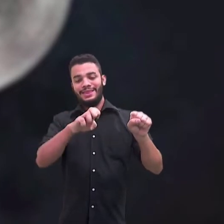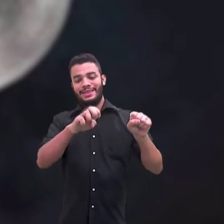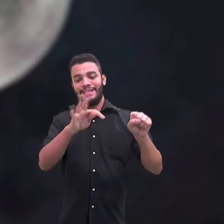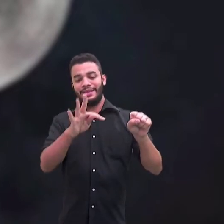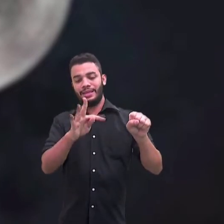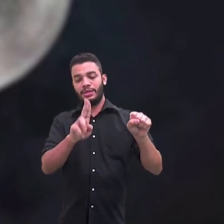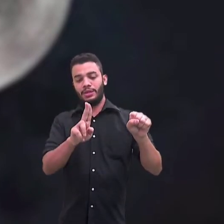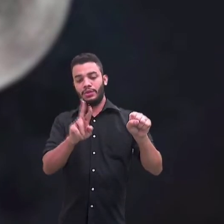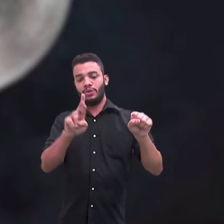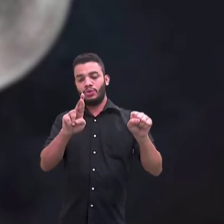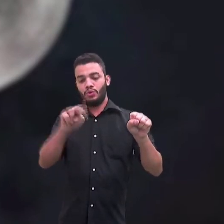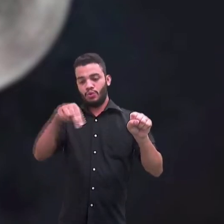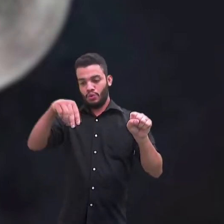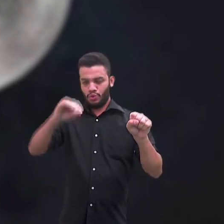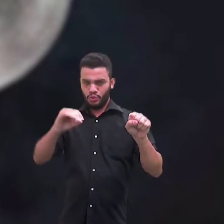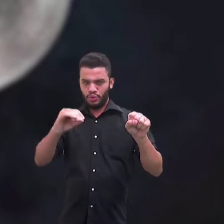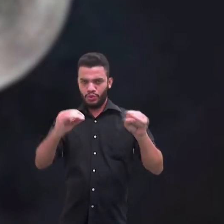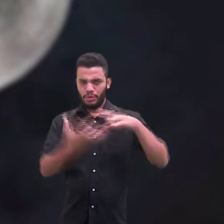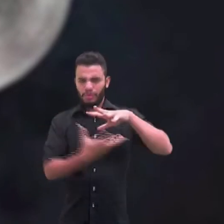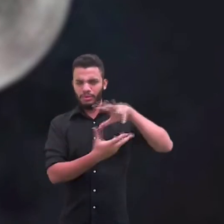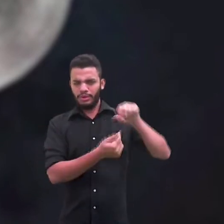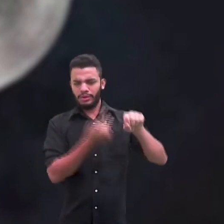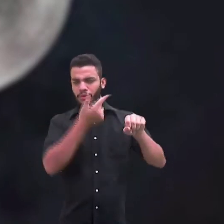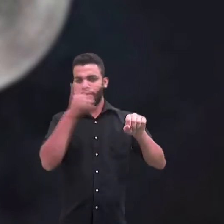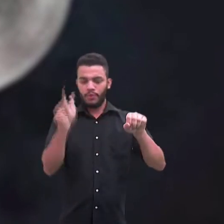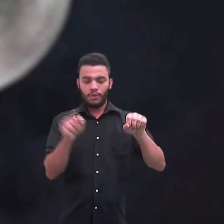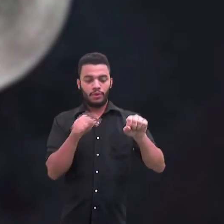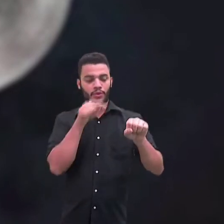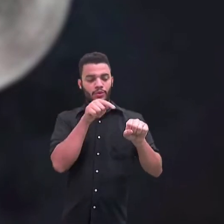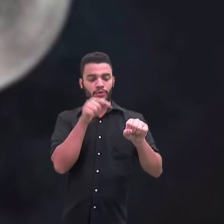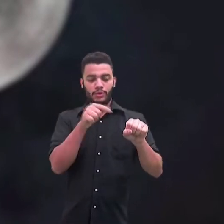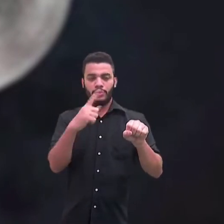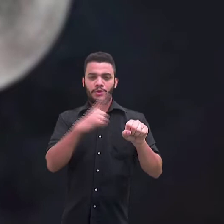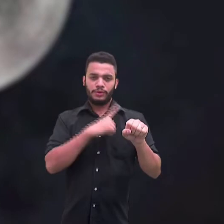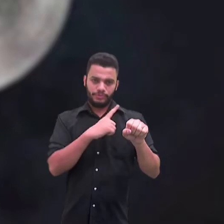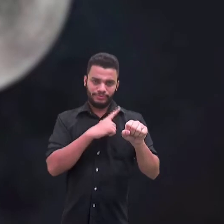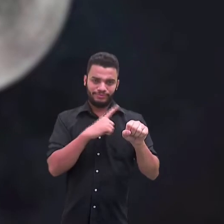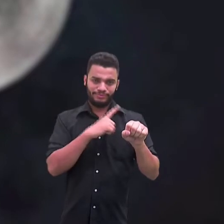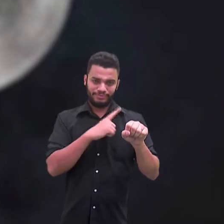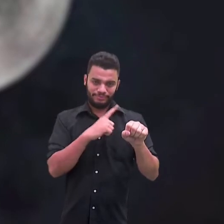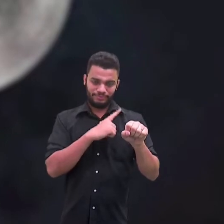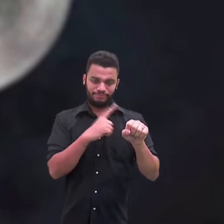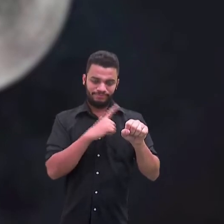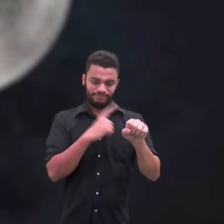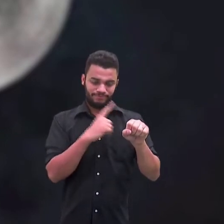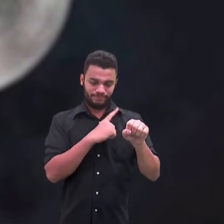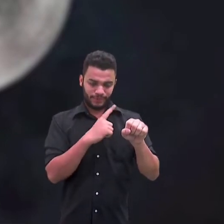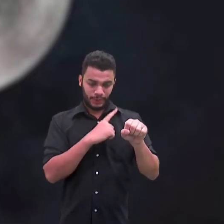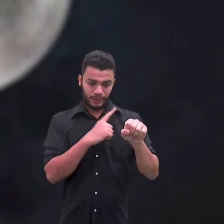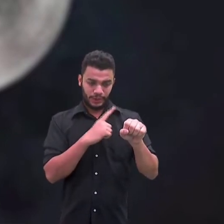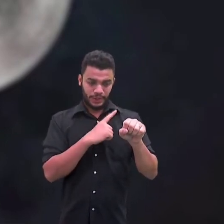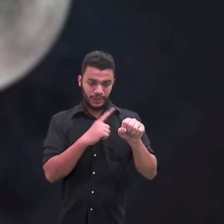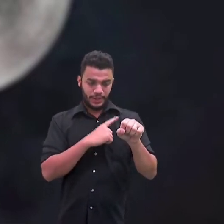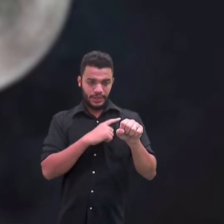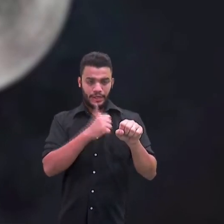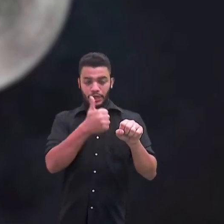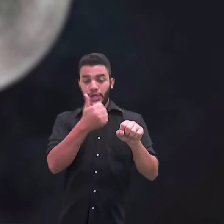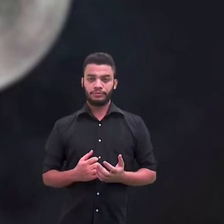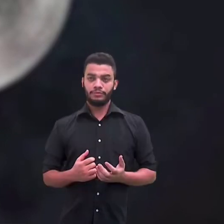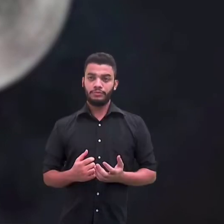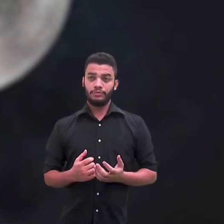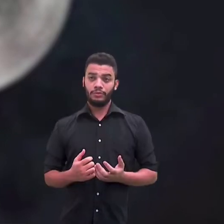é Tritão. Tritão é um corpo celeste considerado excêntrico, porque orbita no sentido contrário do planeta